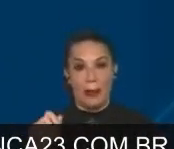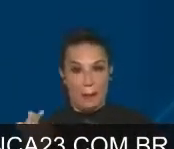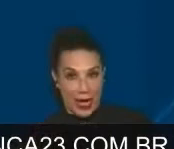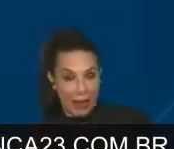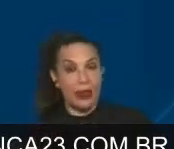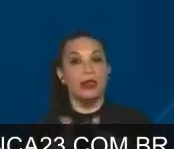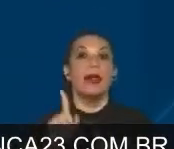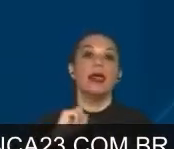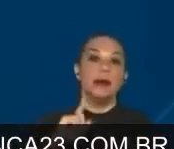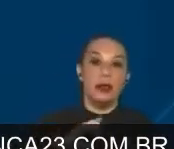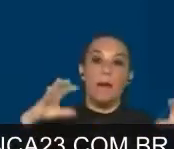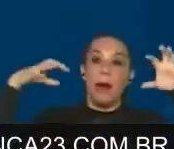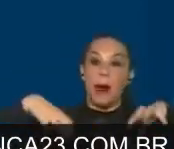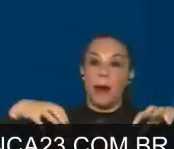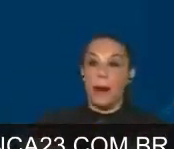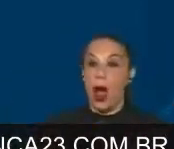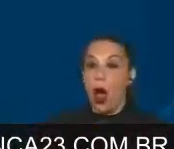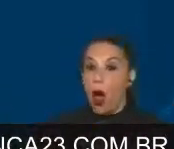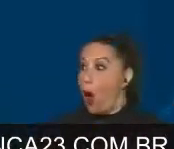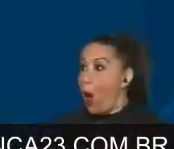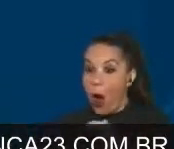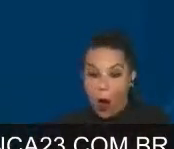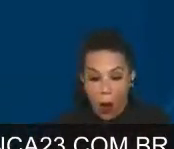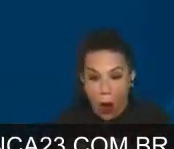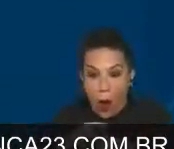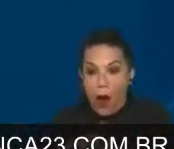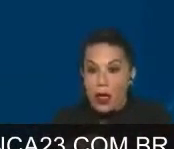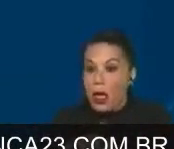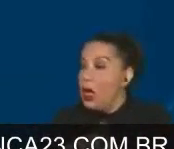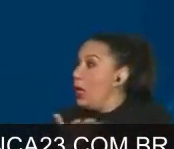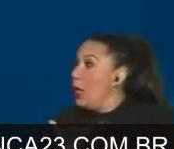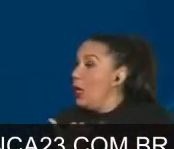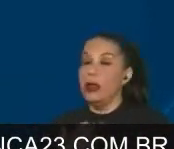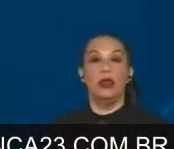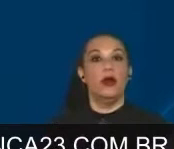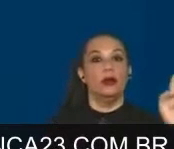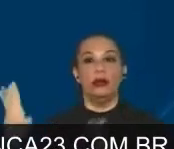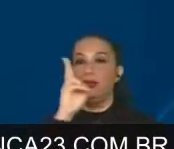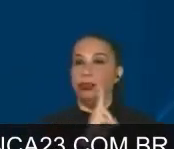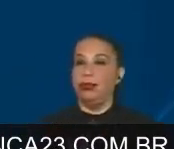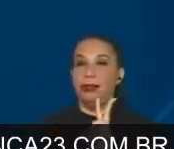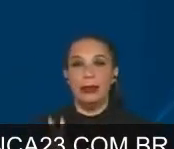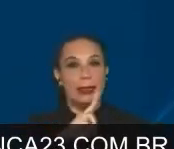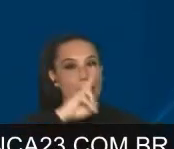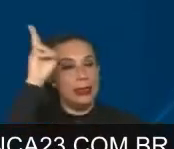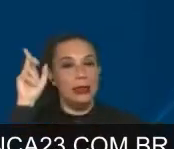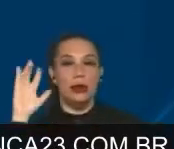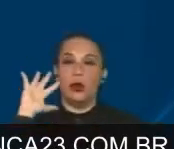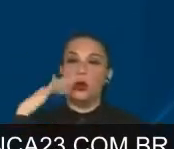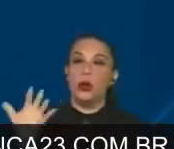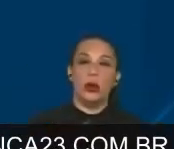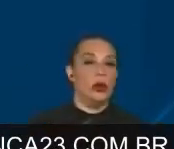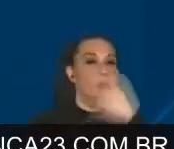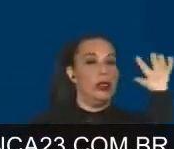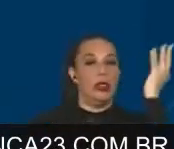também choveu granizo. Olha o tamanho da pedra, olha aqui. O vento forte também derrubou árvores.